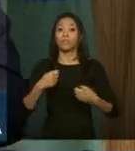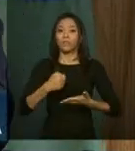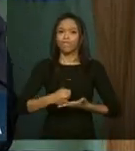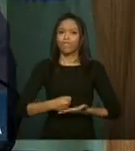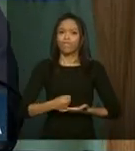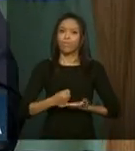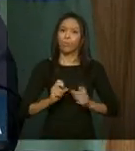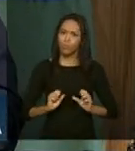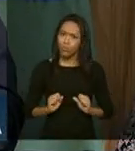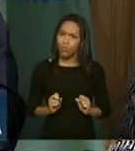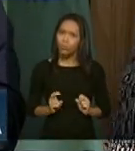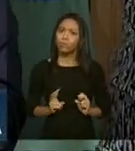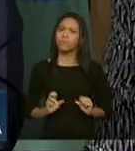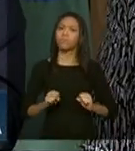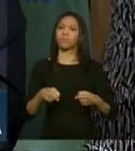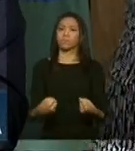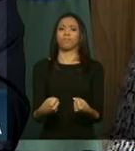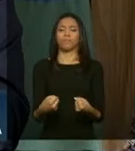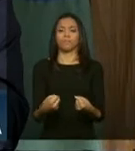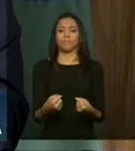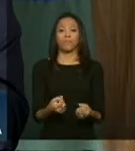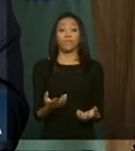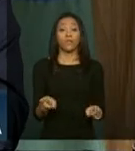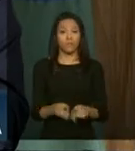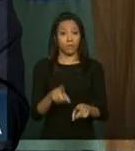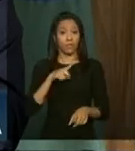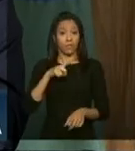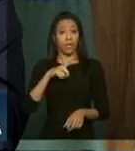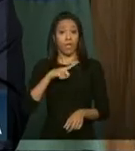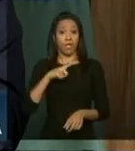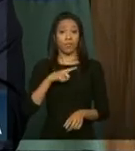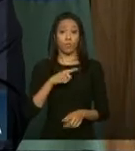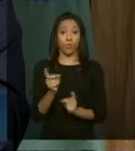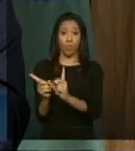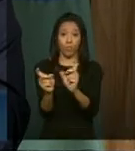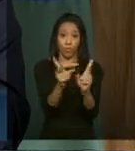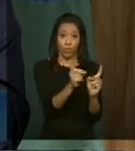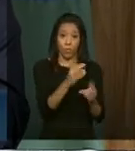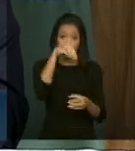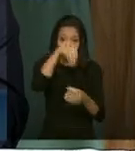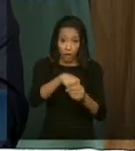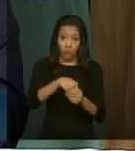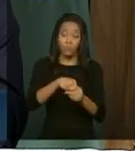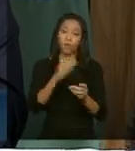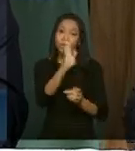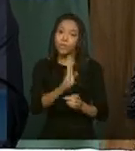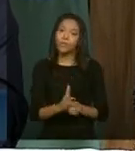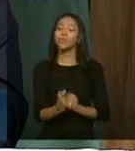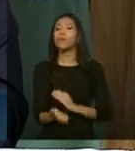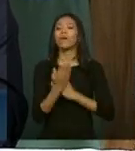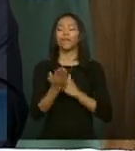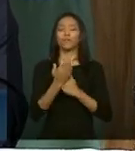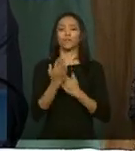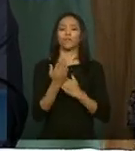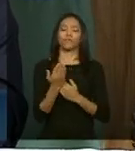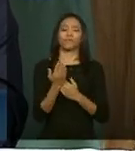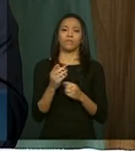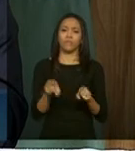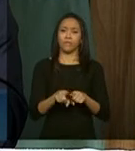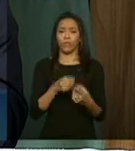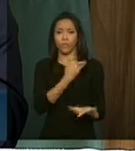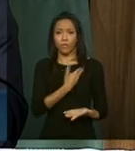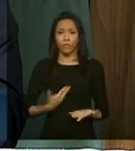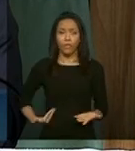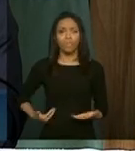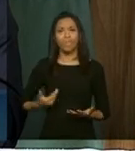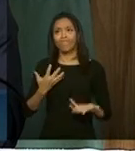Nós temos um mercado interno que foi fundamental para nós atravessarmos essa crise, e o governo tomou